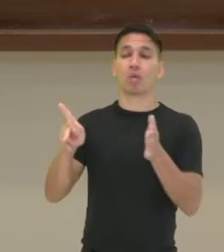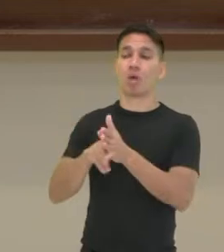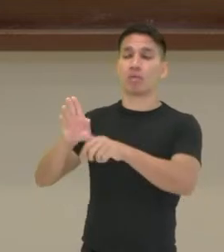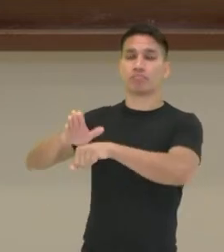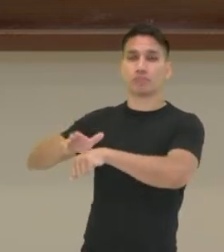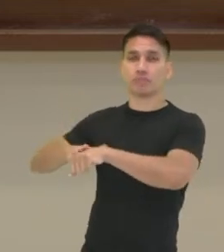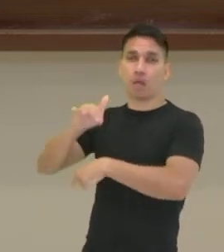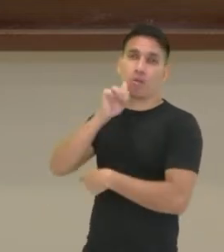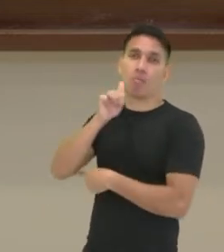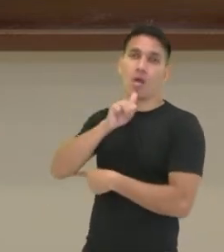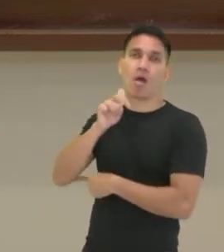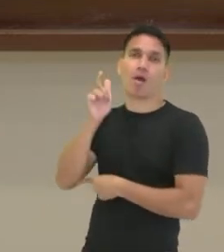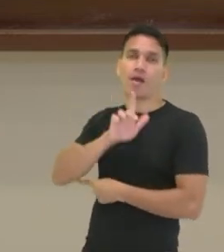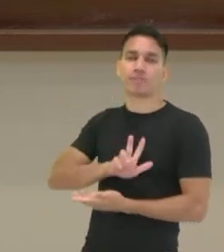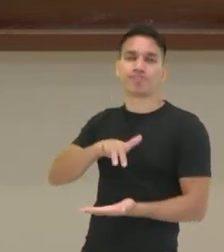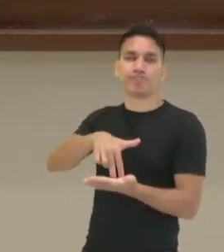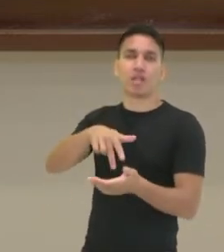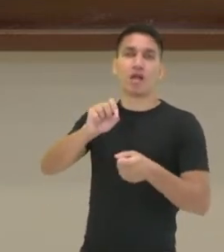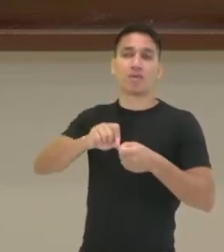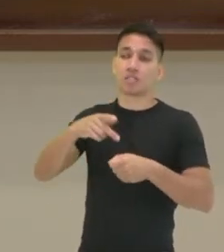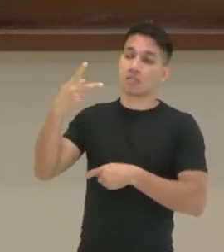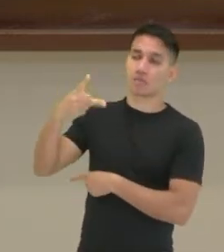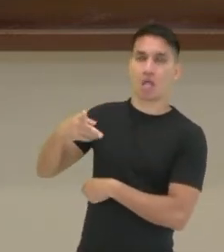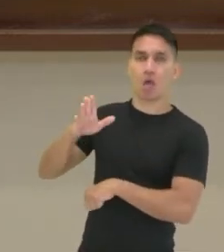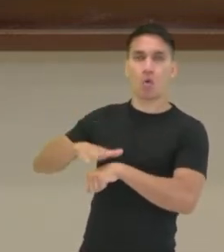possibilidade de fazer essas escolhas.